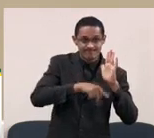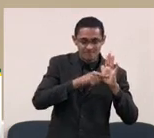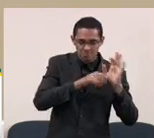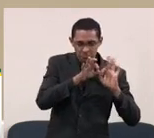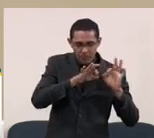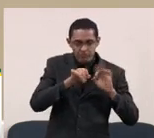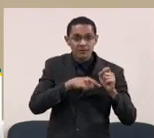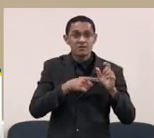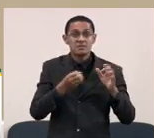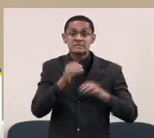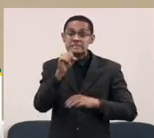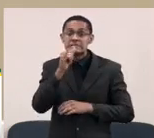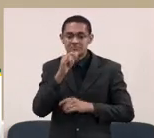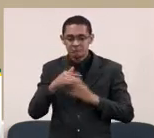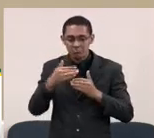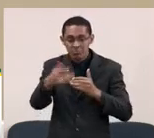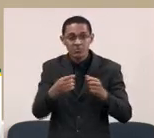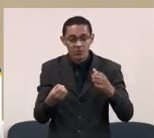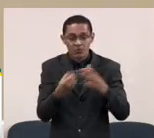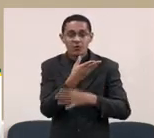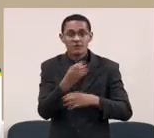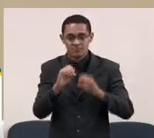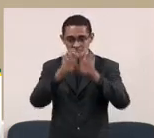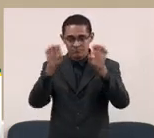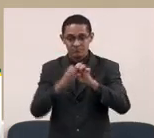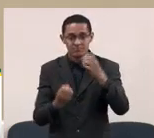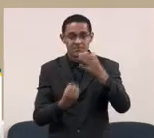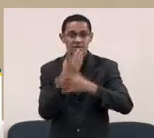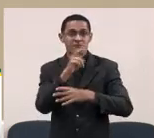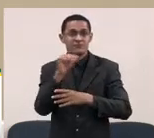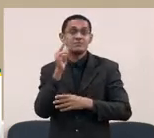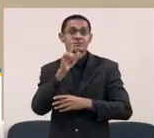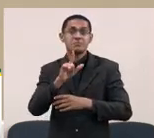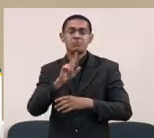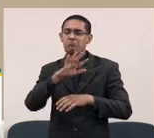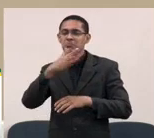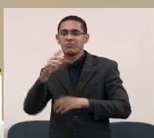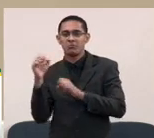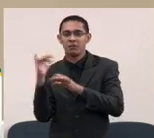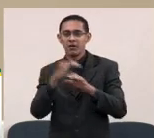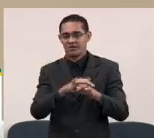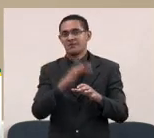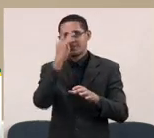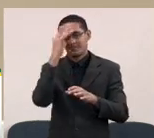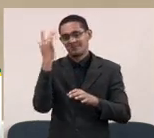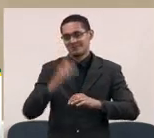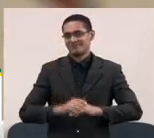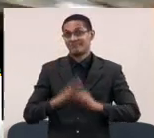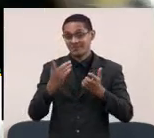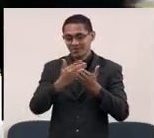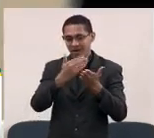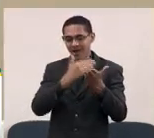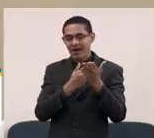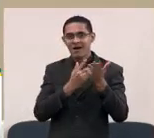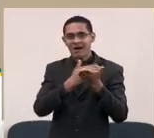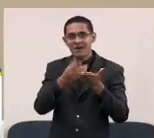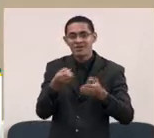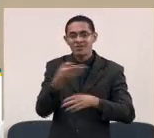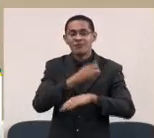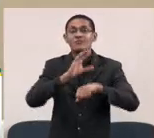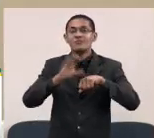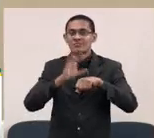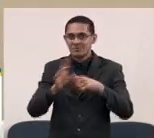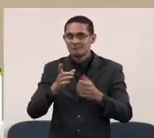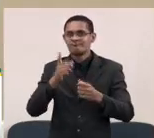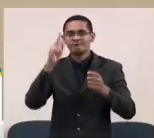essa estrutura que vai ser implantada, nós conseguiremos atender. Então, o planejamento inicial é abrir cursos, como o curso